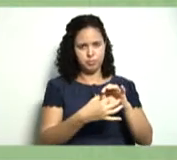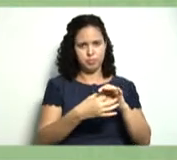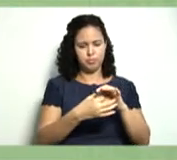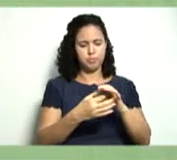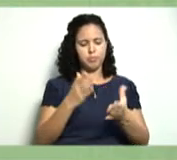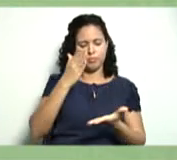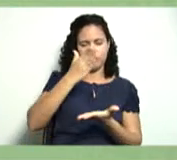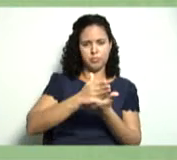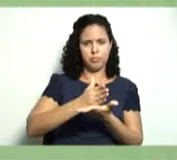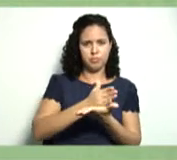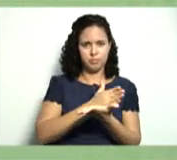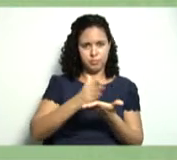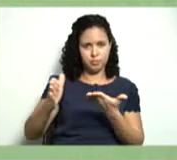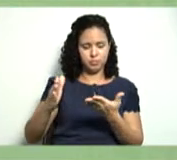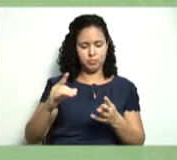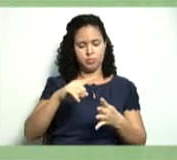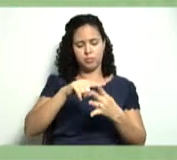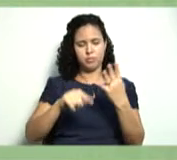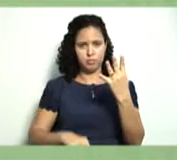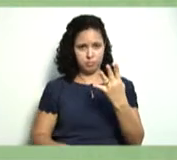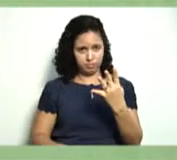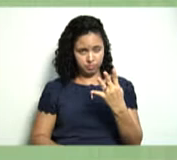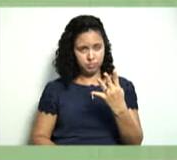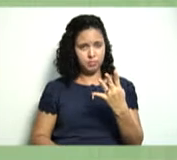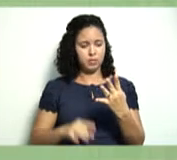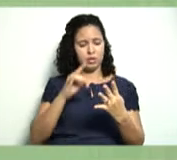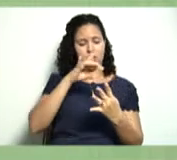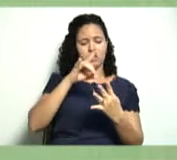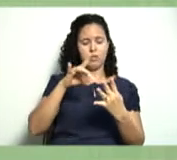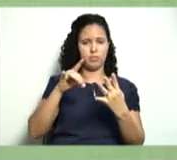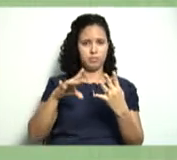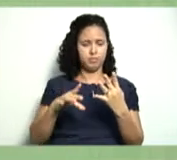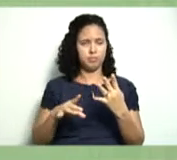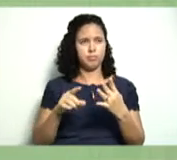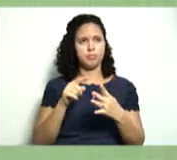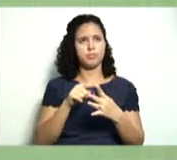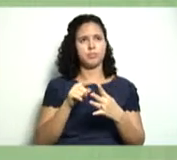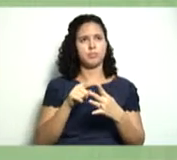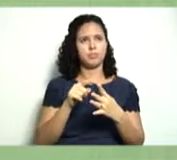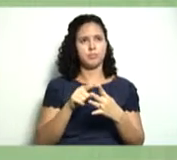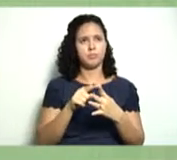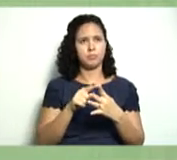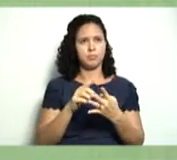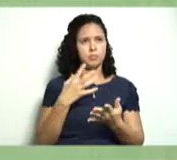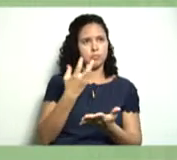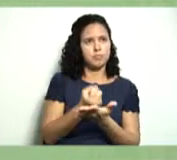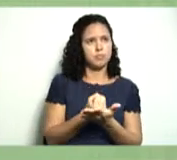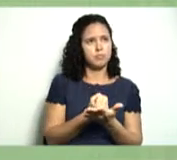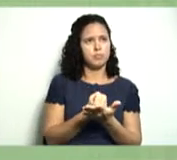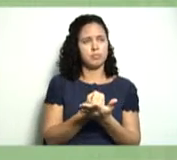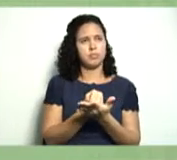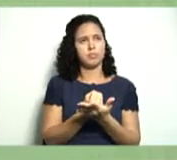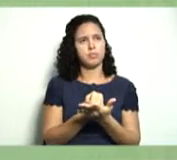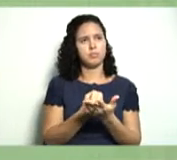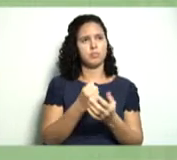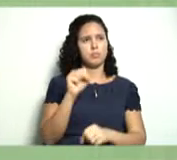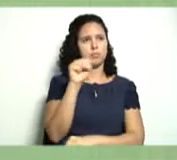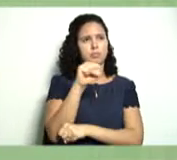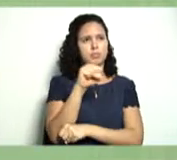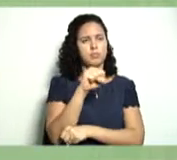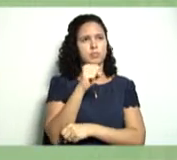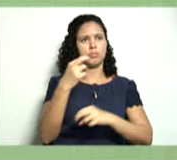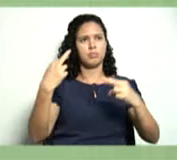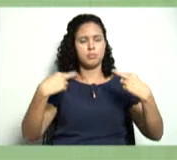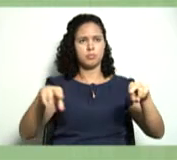de aplicação transporte rede e aí te face cada uma delas é responsável pela execução